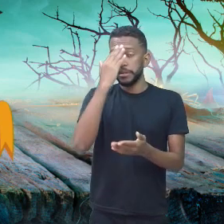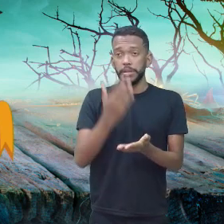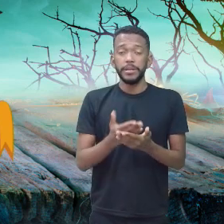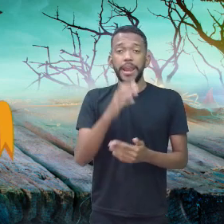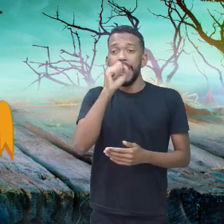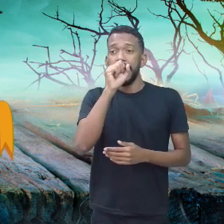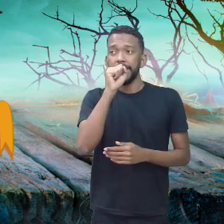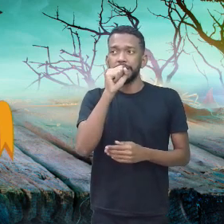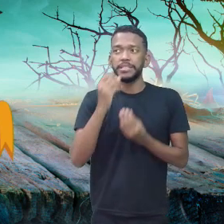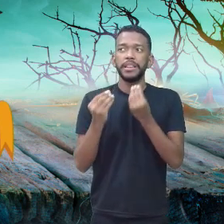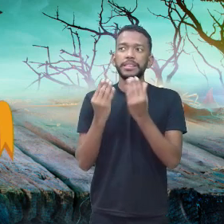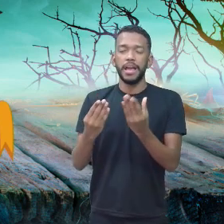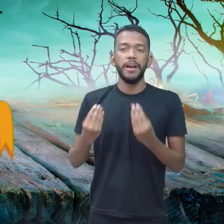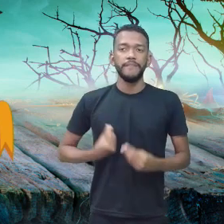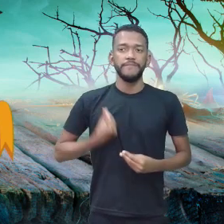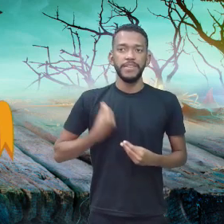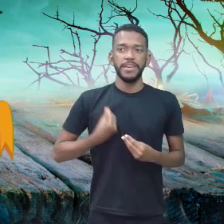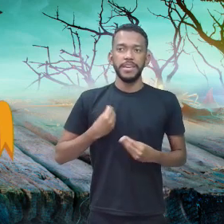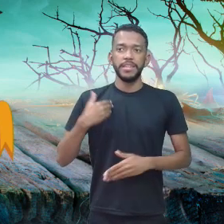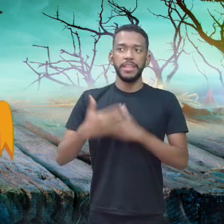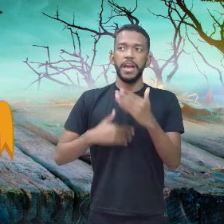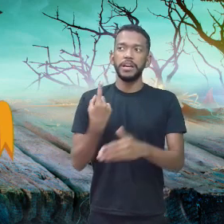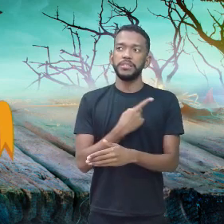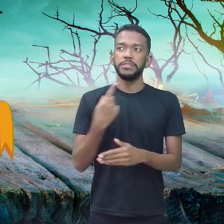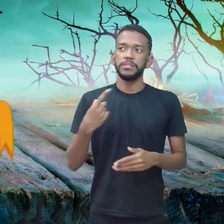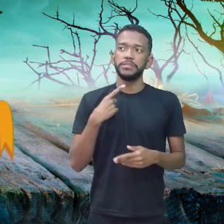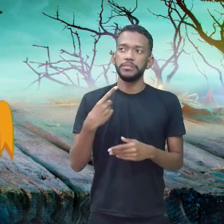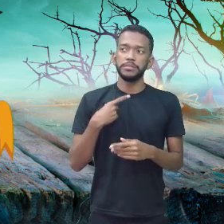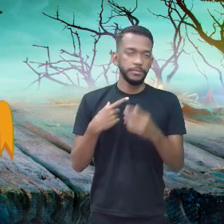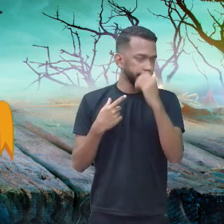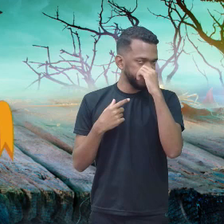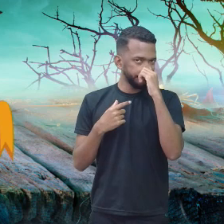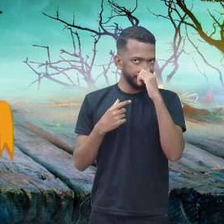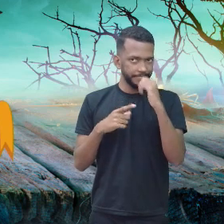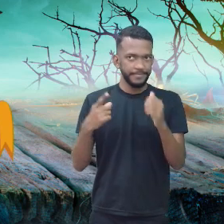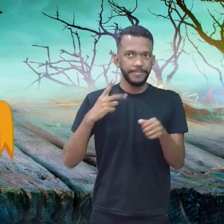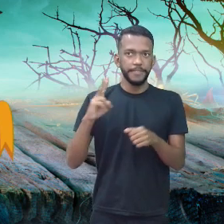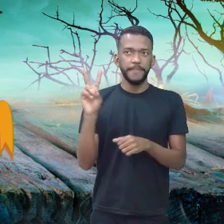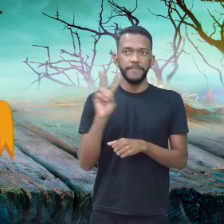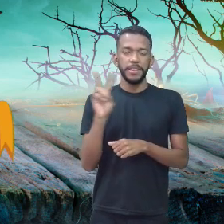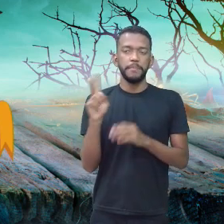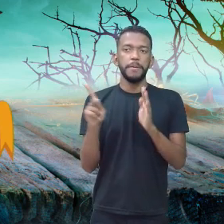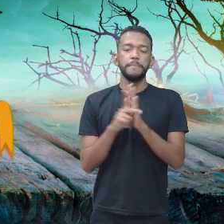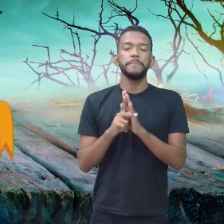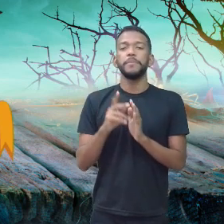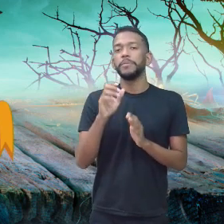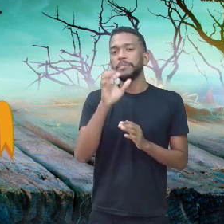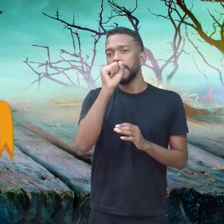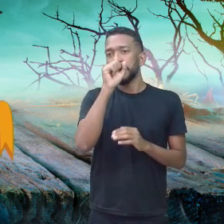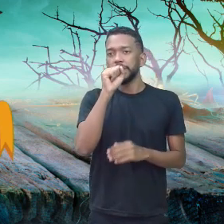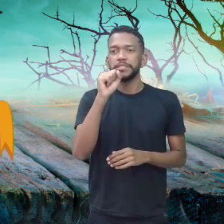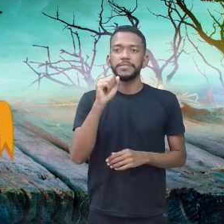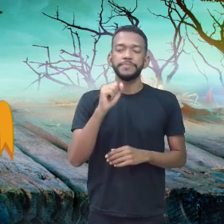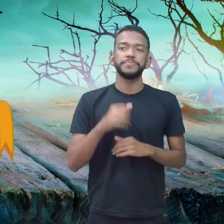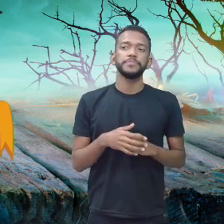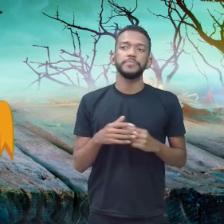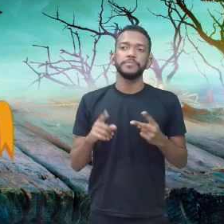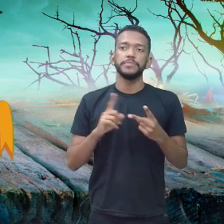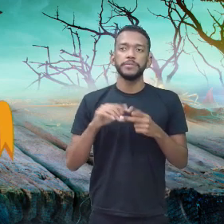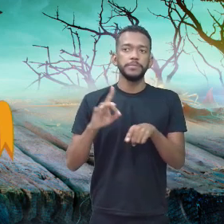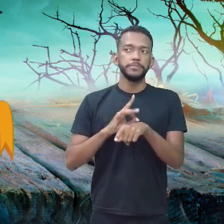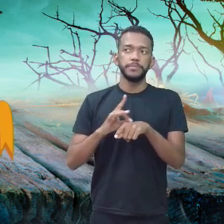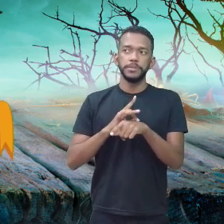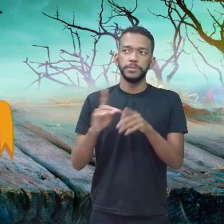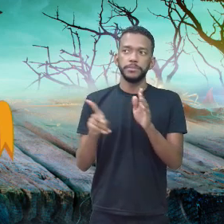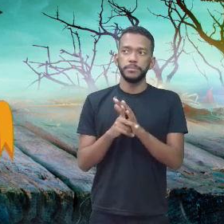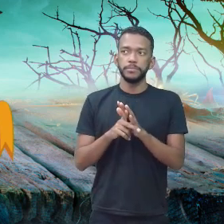laranja traz vitalidade. Toda vez que a gente está resfriado, a gente toma uma vitamina de laranja, né? Até hoje tem esse negócio aí, a vitamina C. O preto é a cor